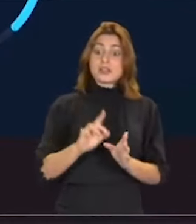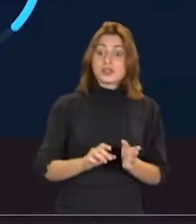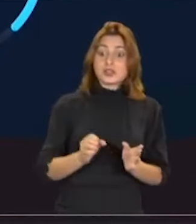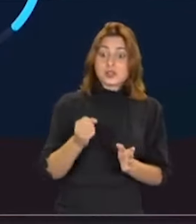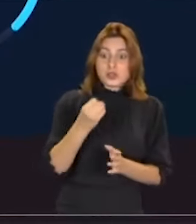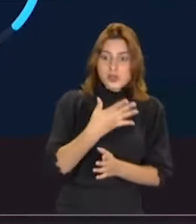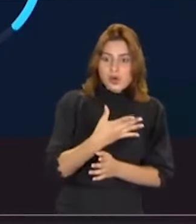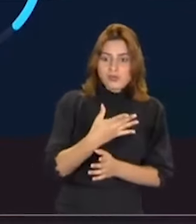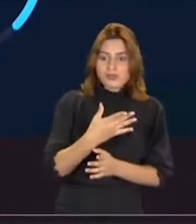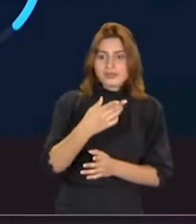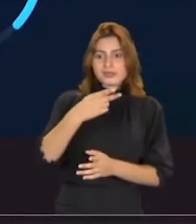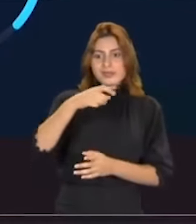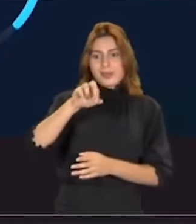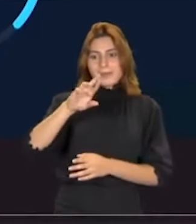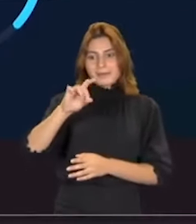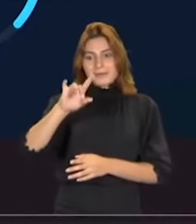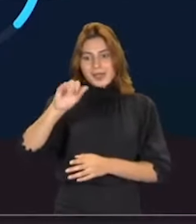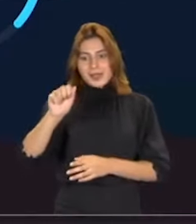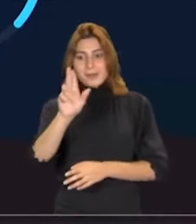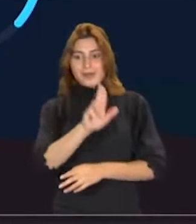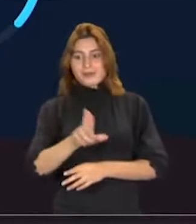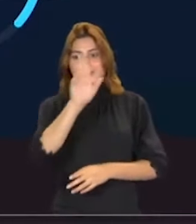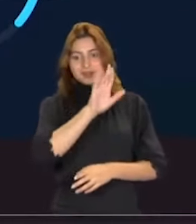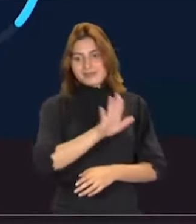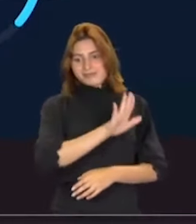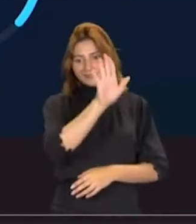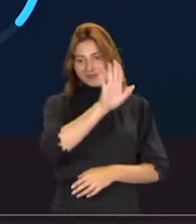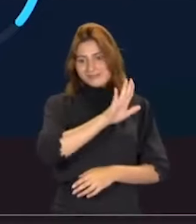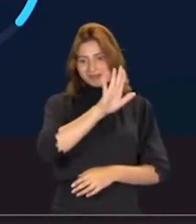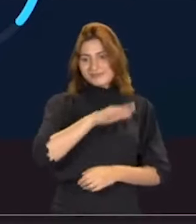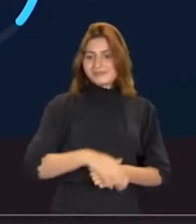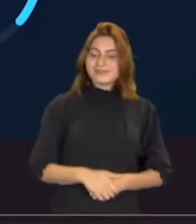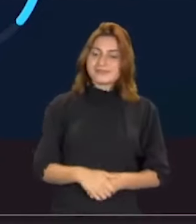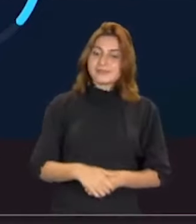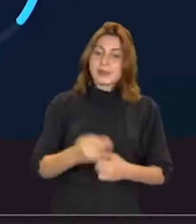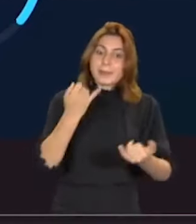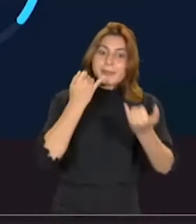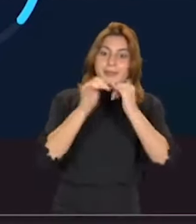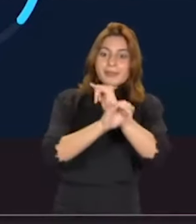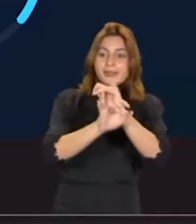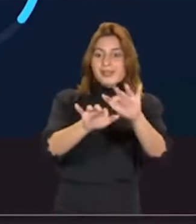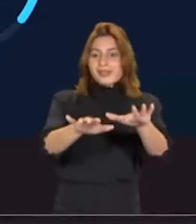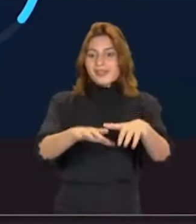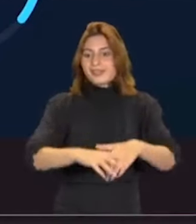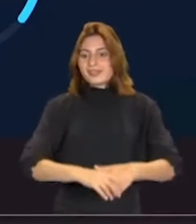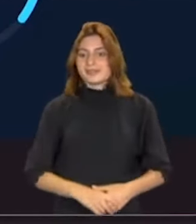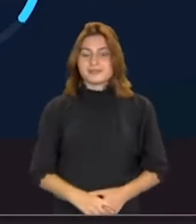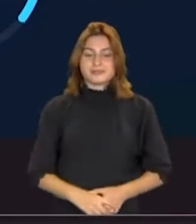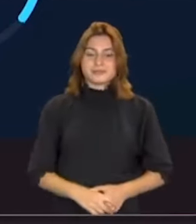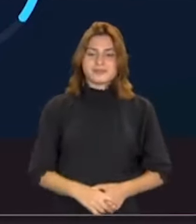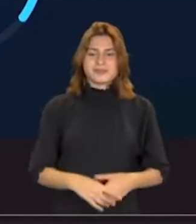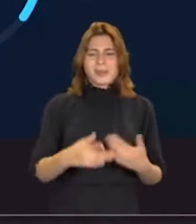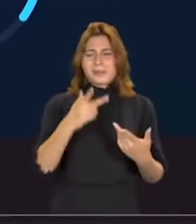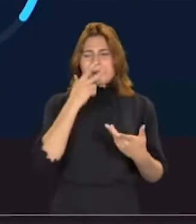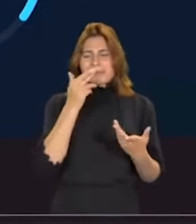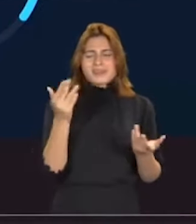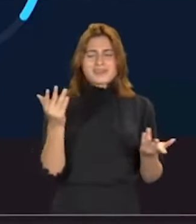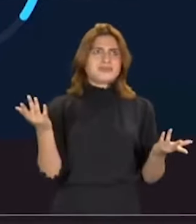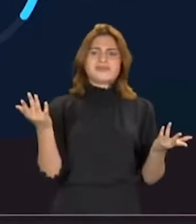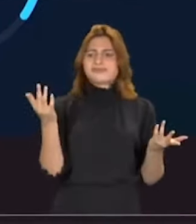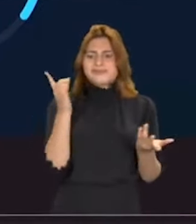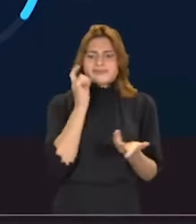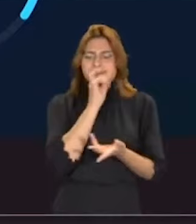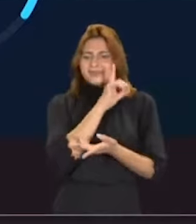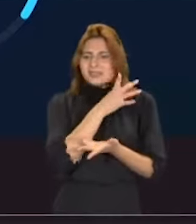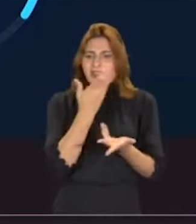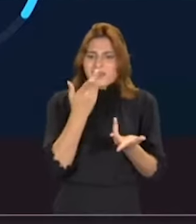para que pudesse utilizá-la numa campanha, numa propaganda. E isso, para mim, é uma tortura